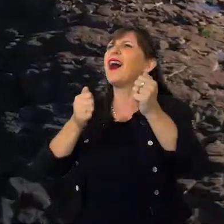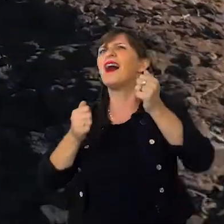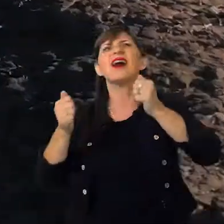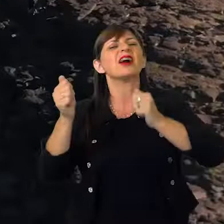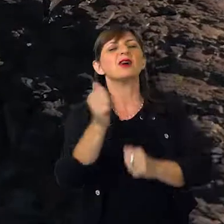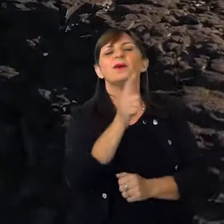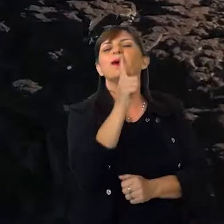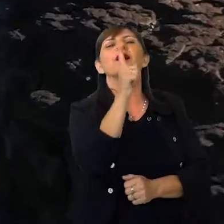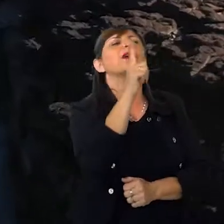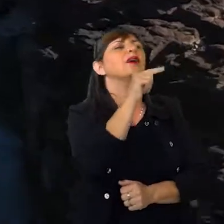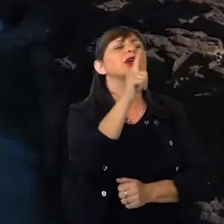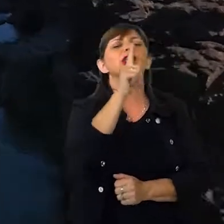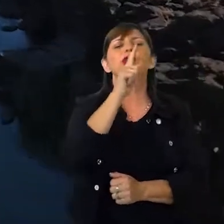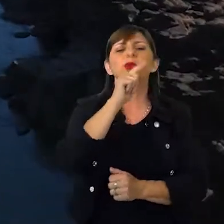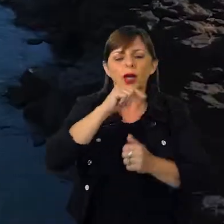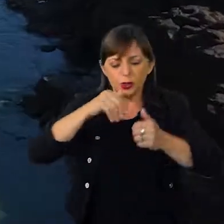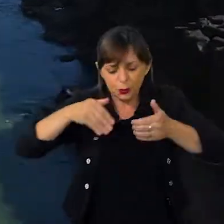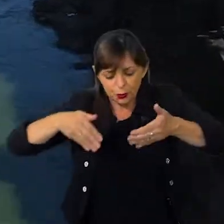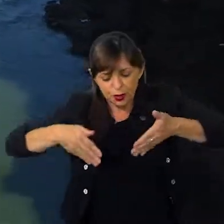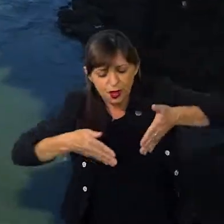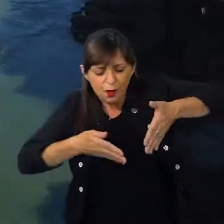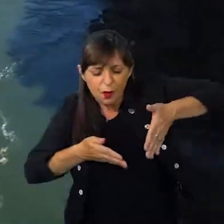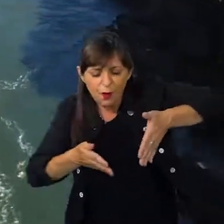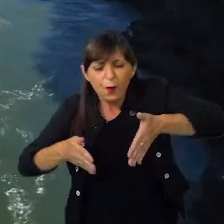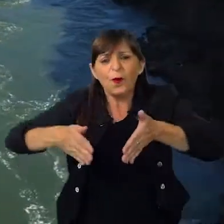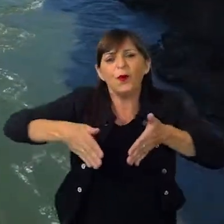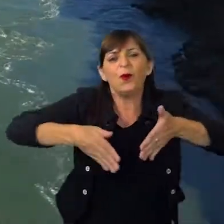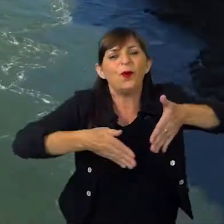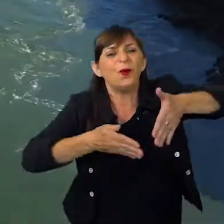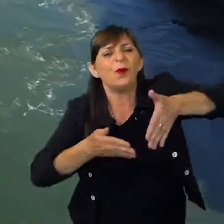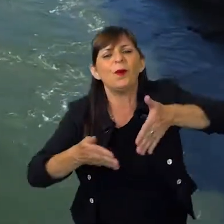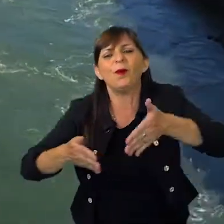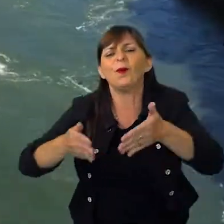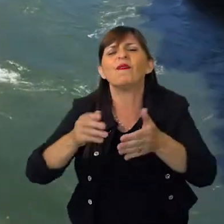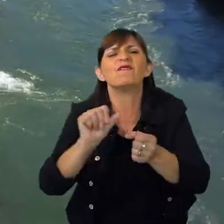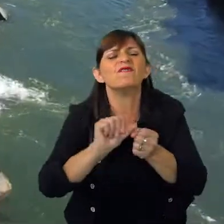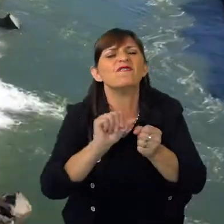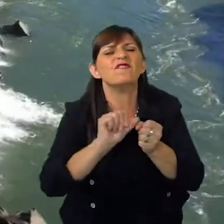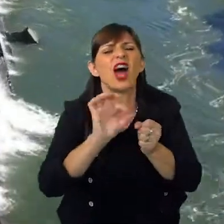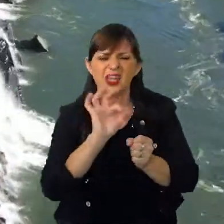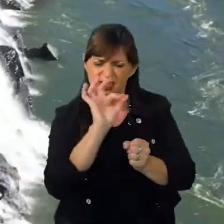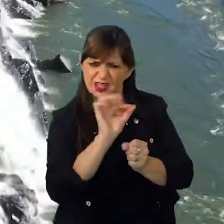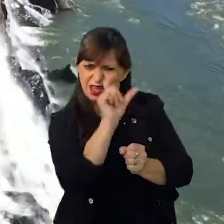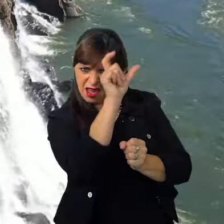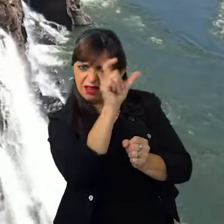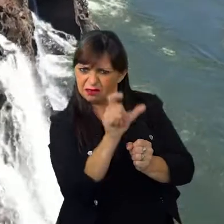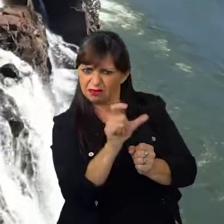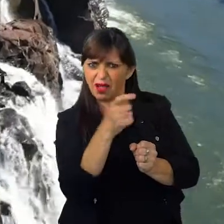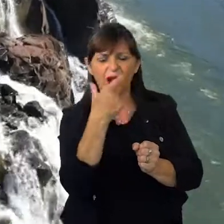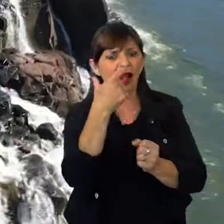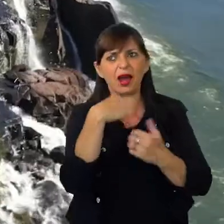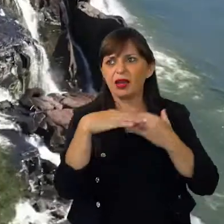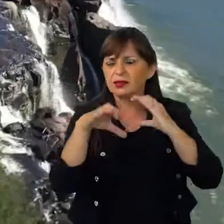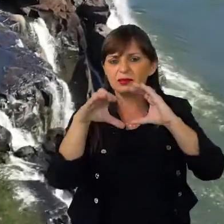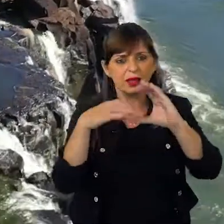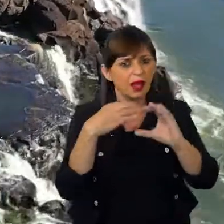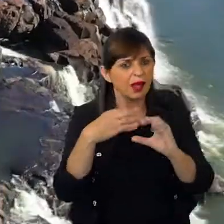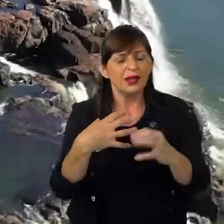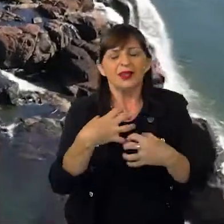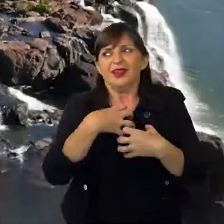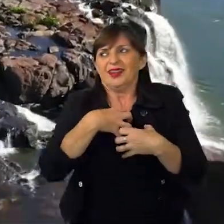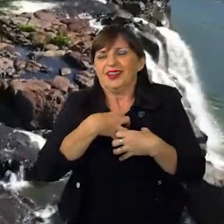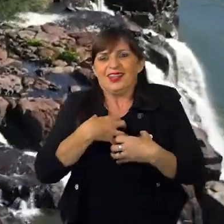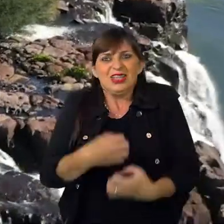água de tua garganta passa após que ele cantar eu vou